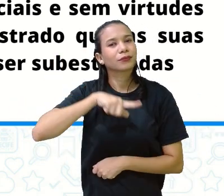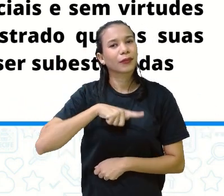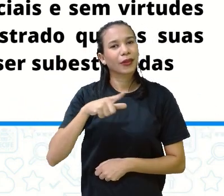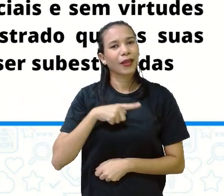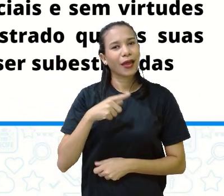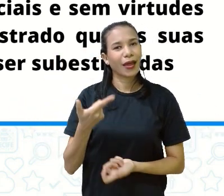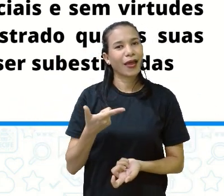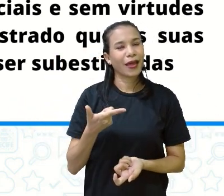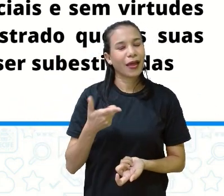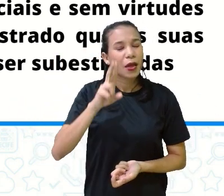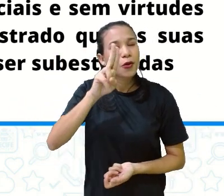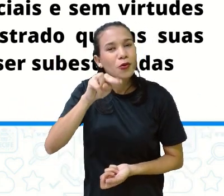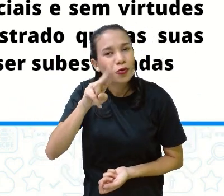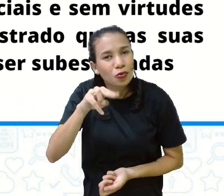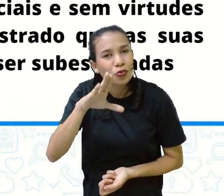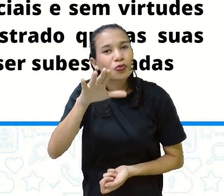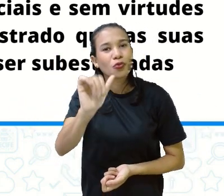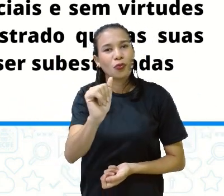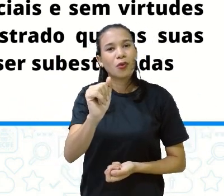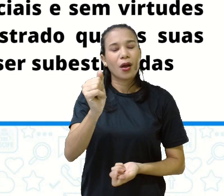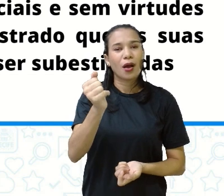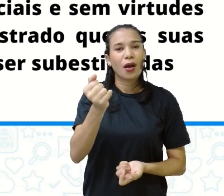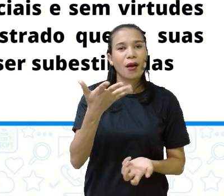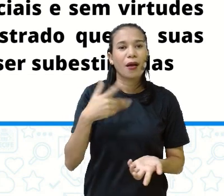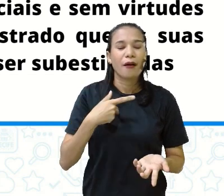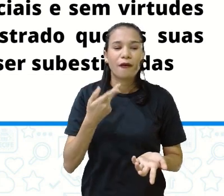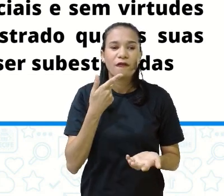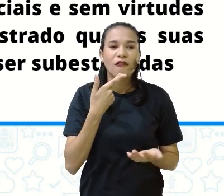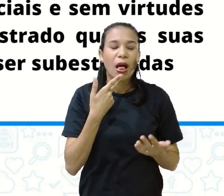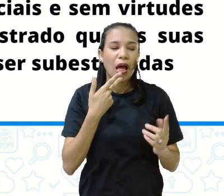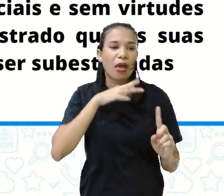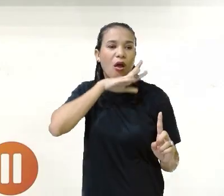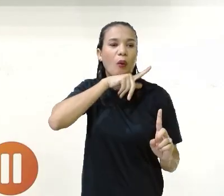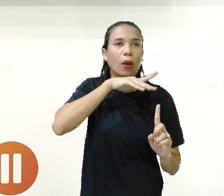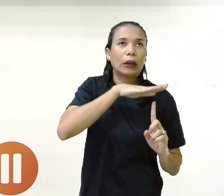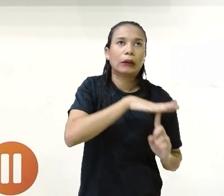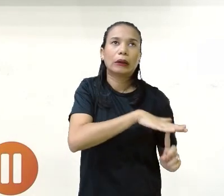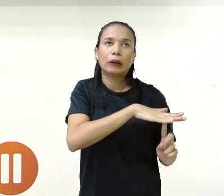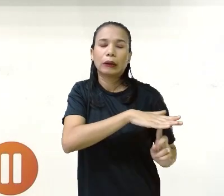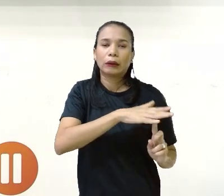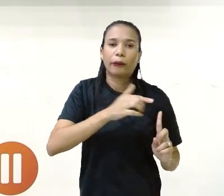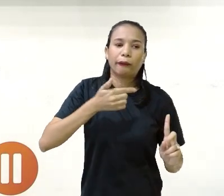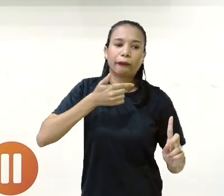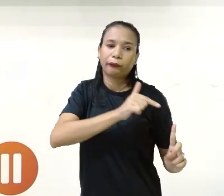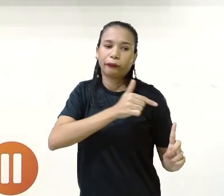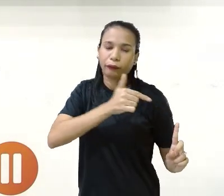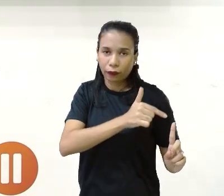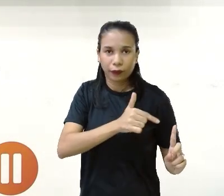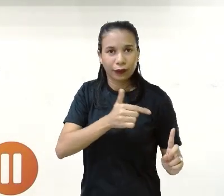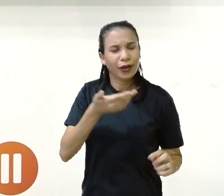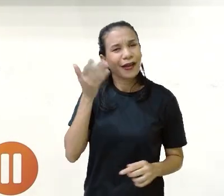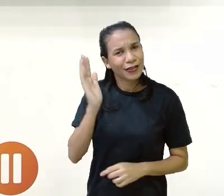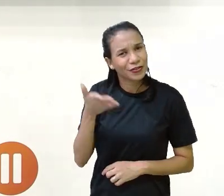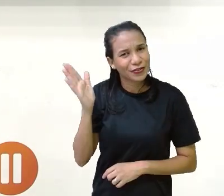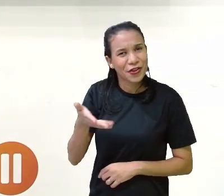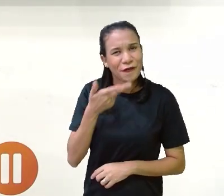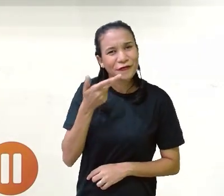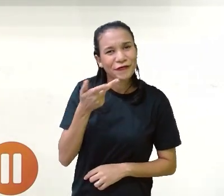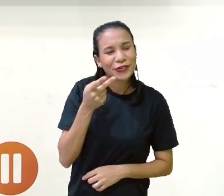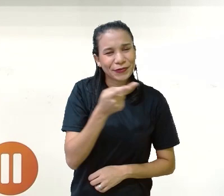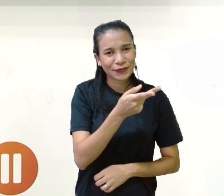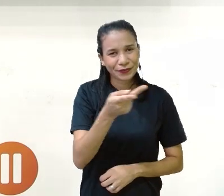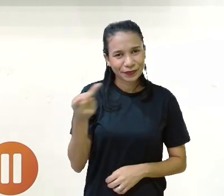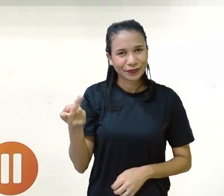não podem jamais serem subestimadas. Isso mesmo, foi o que eu tinha acabado de falar